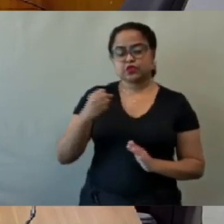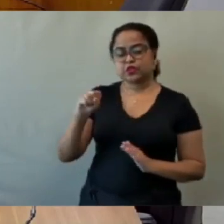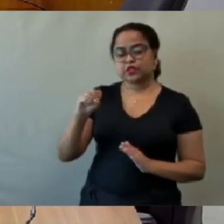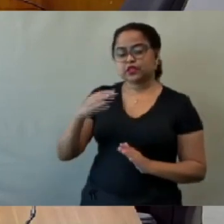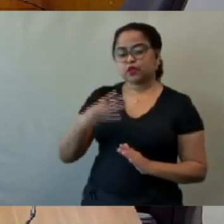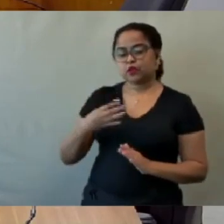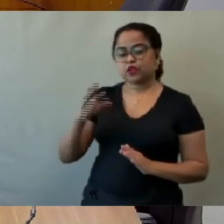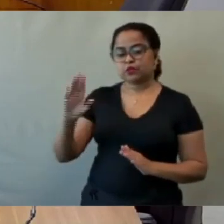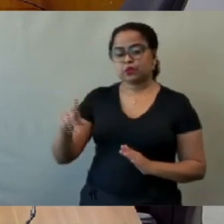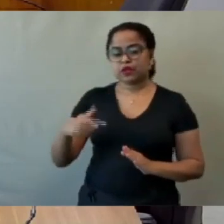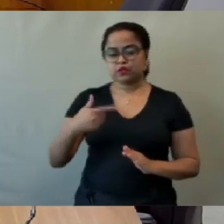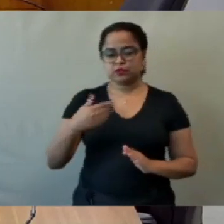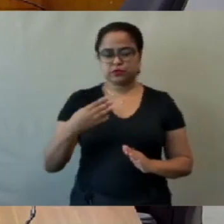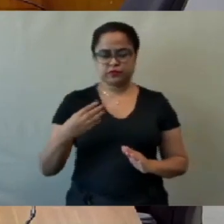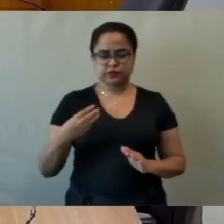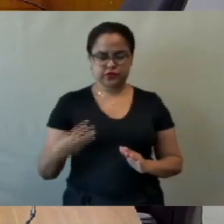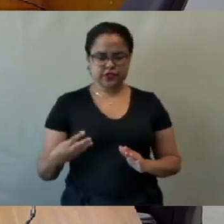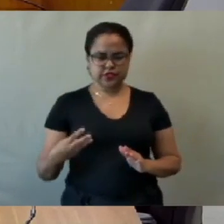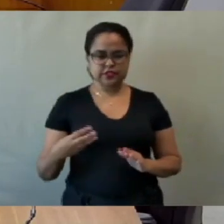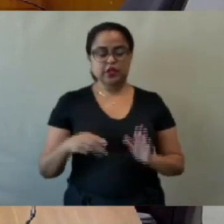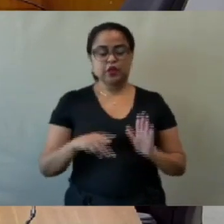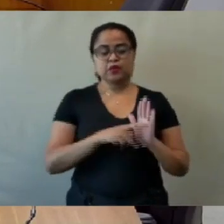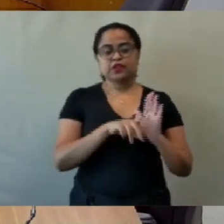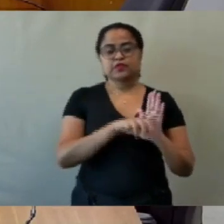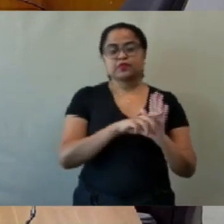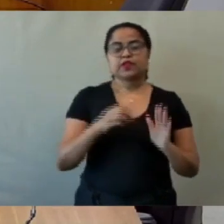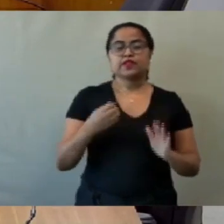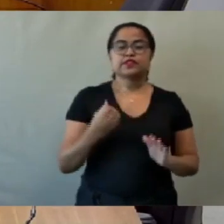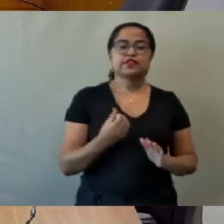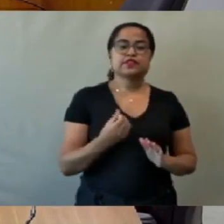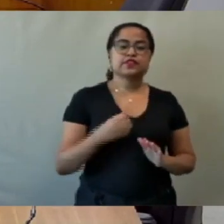684/2023. Projeto de lei